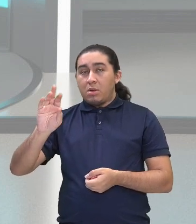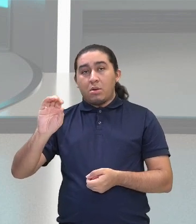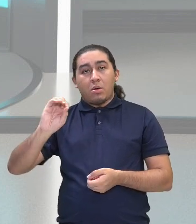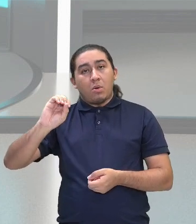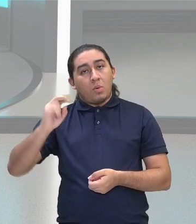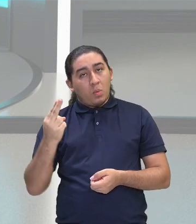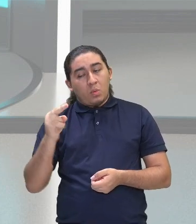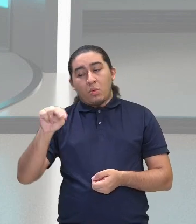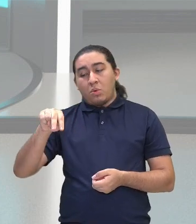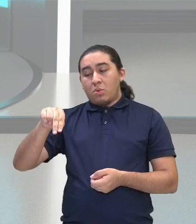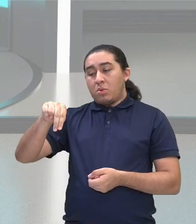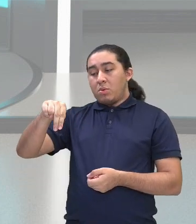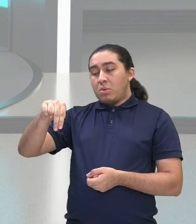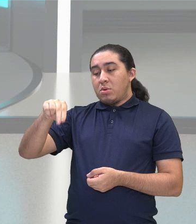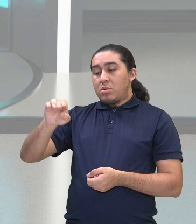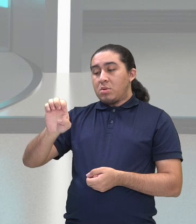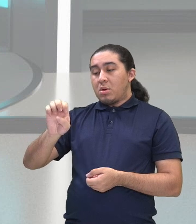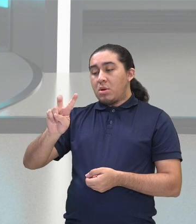é um verbo?